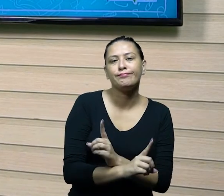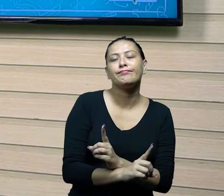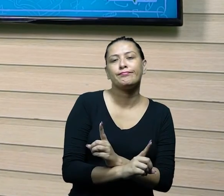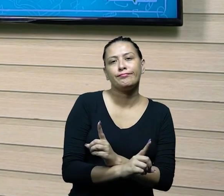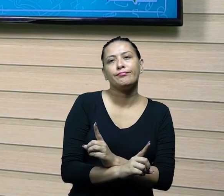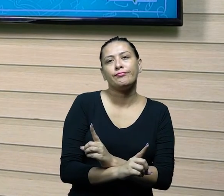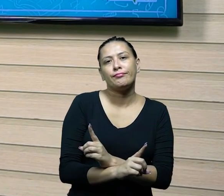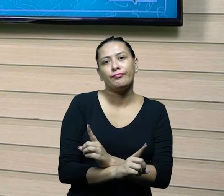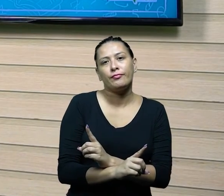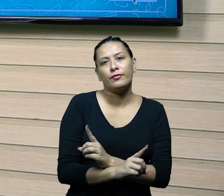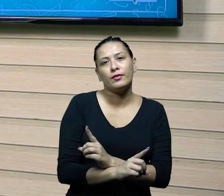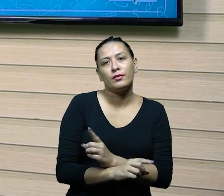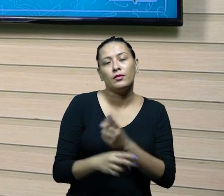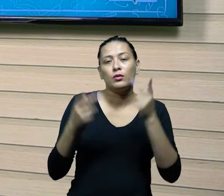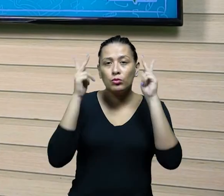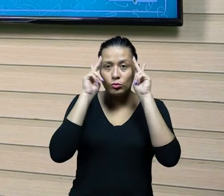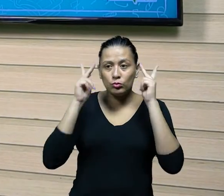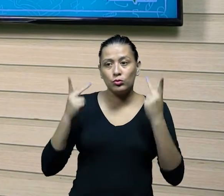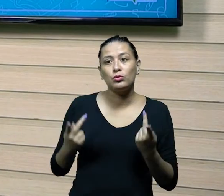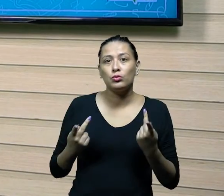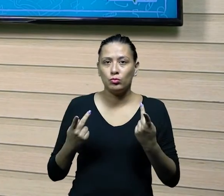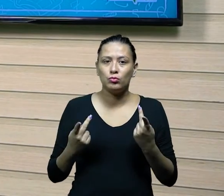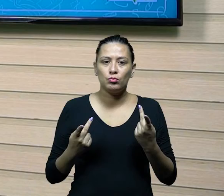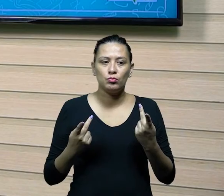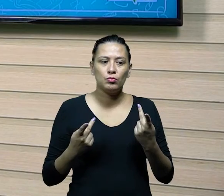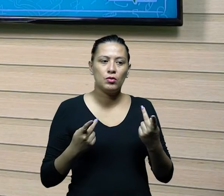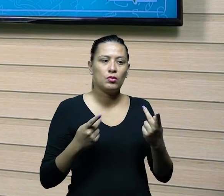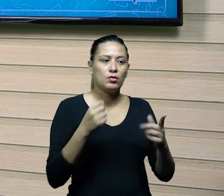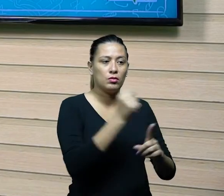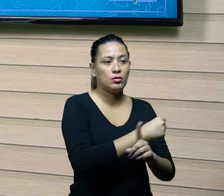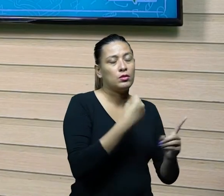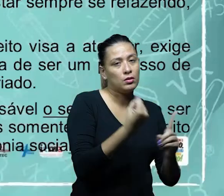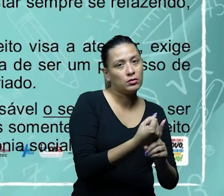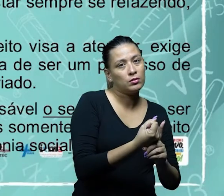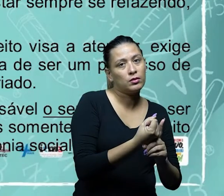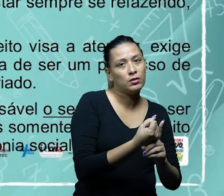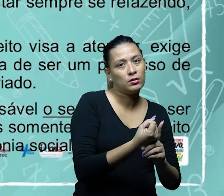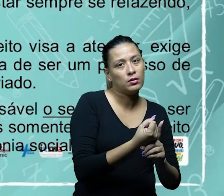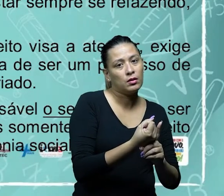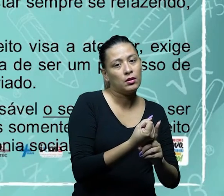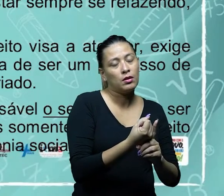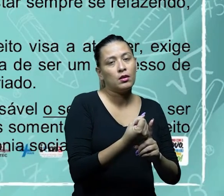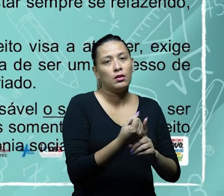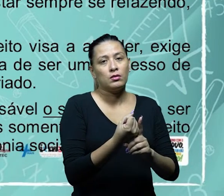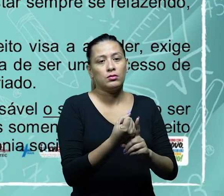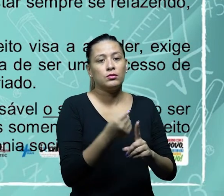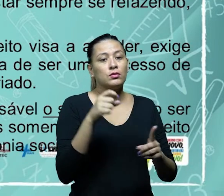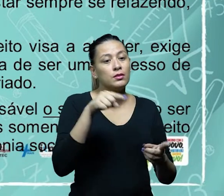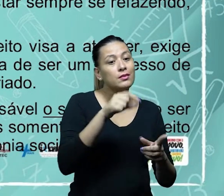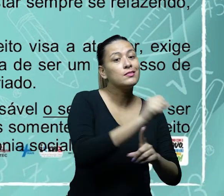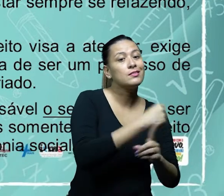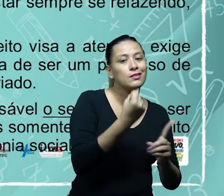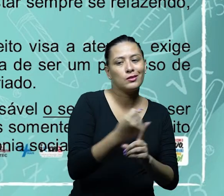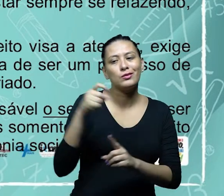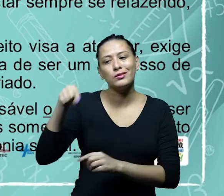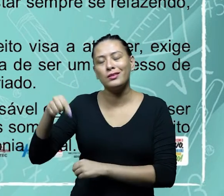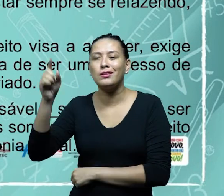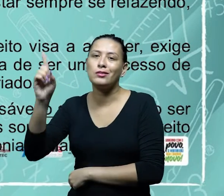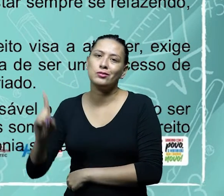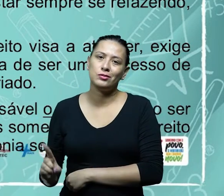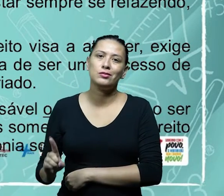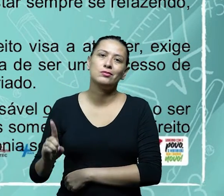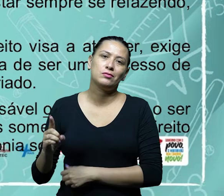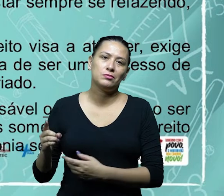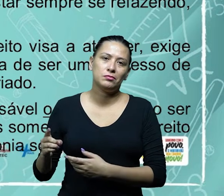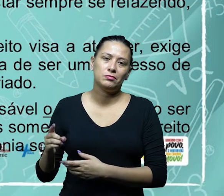adaptação é tanto do homem a sociedade como da sociedade ao homem é bom a necessidade